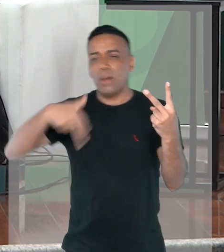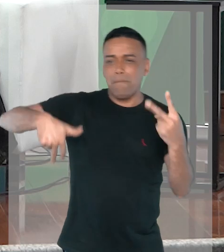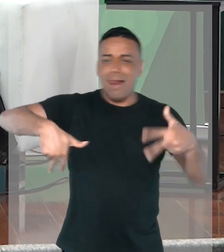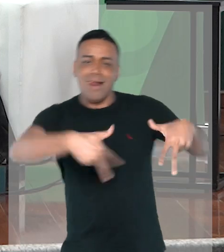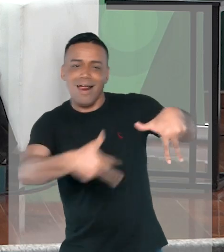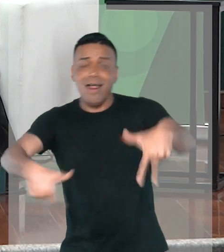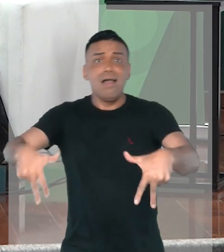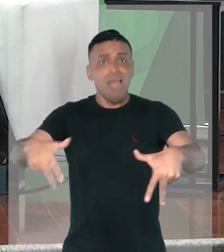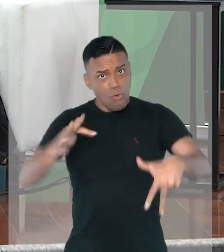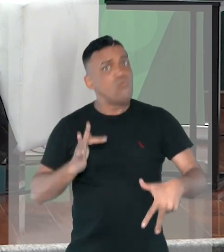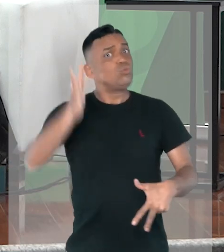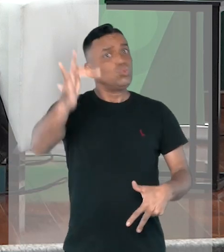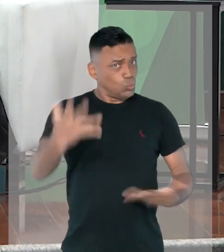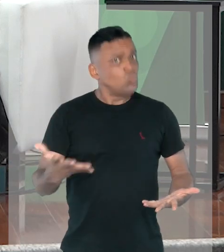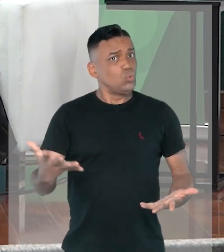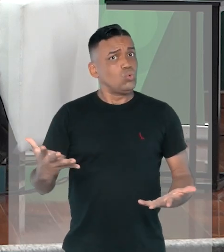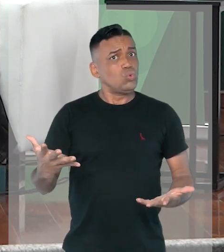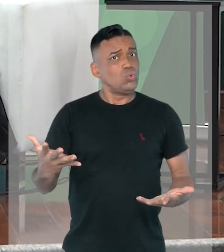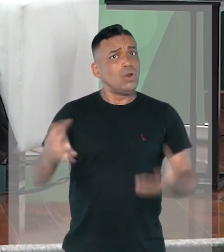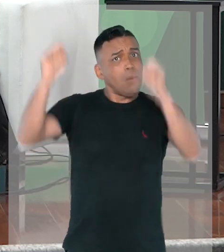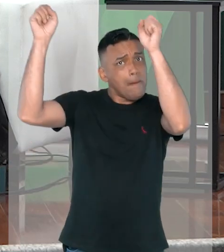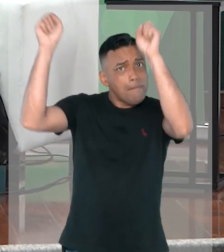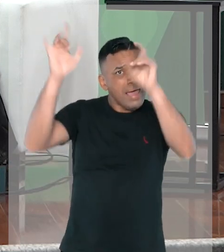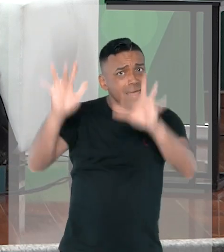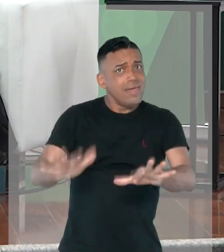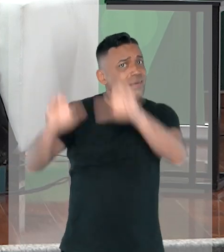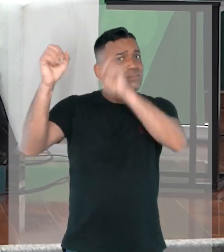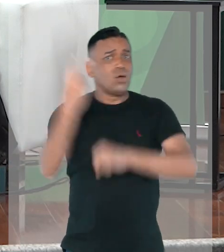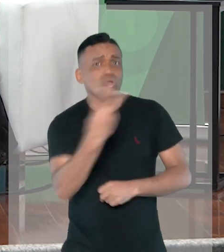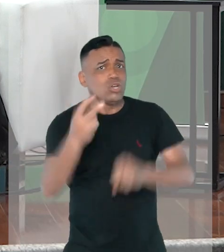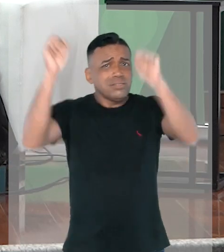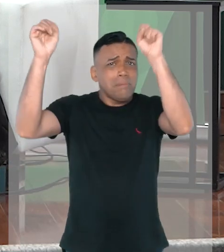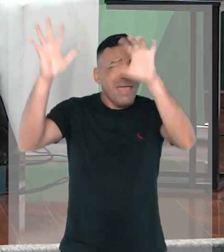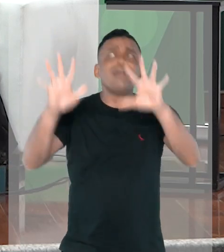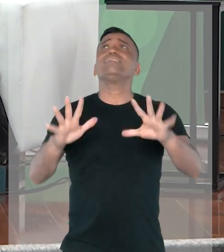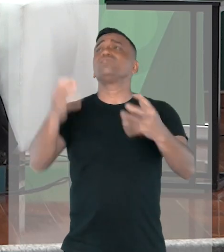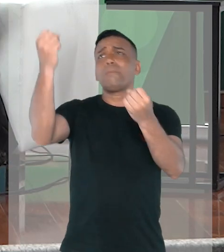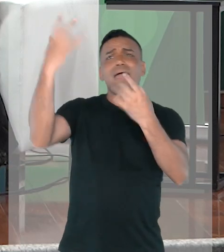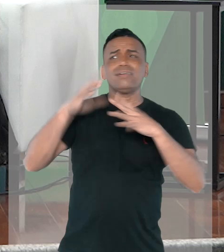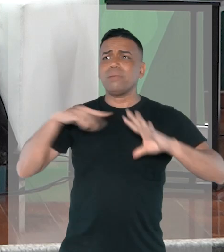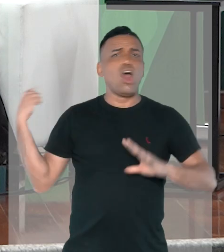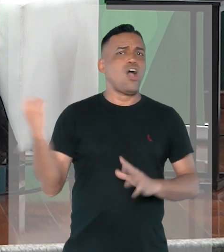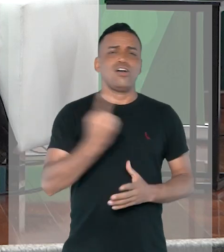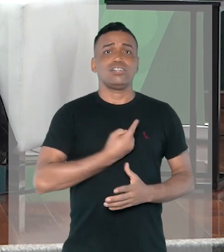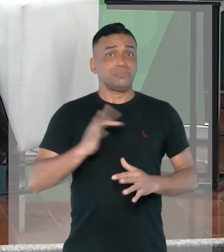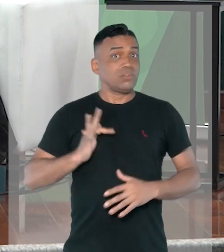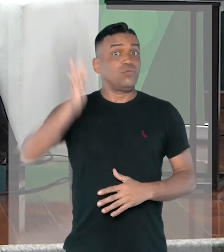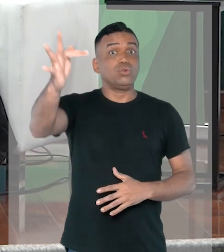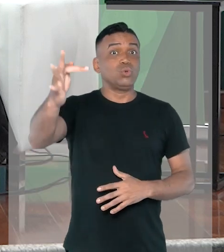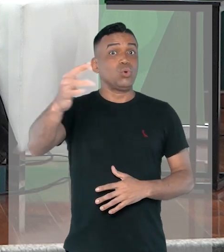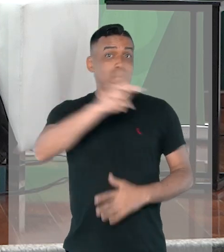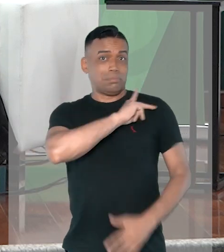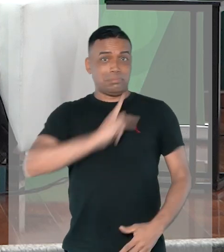o nosso futuro, gente. É uma bênção. Olha lá. Esse é o futuro, olha lá. O futuro